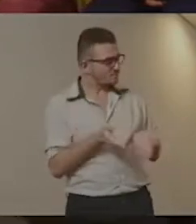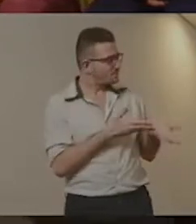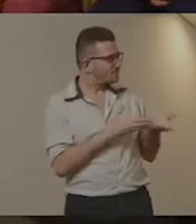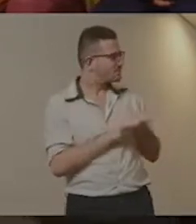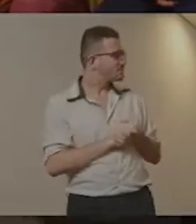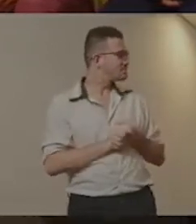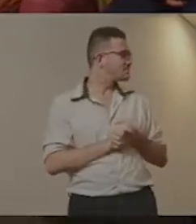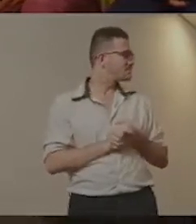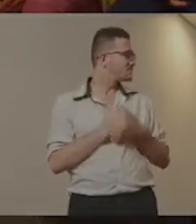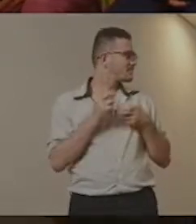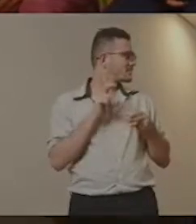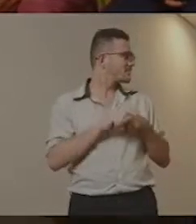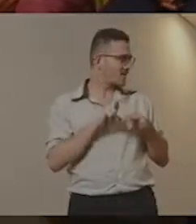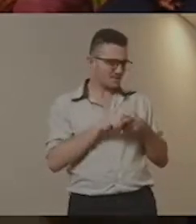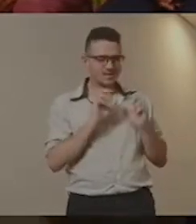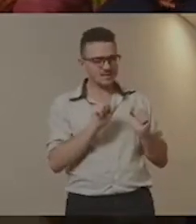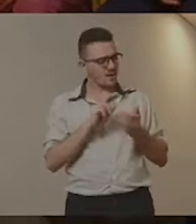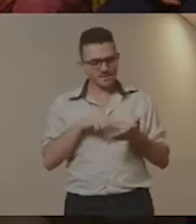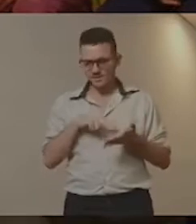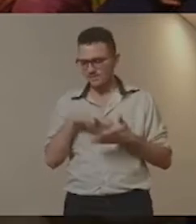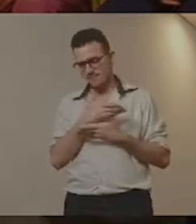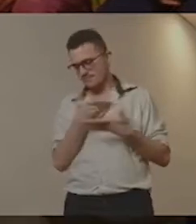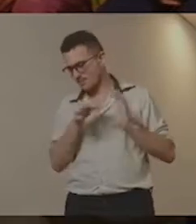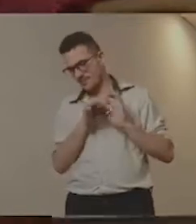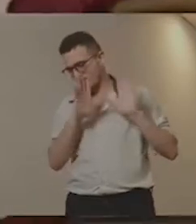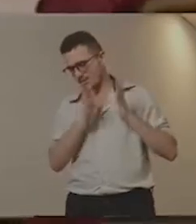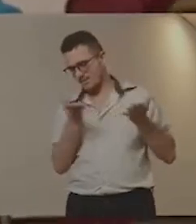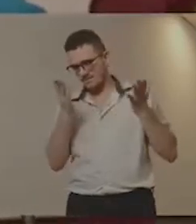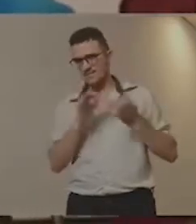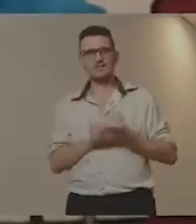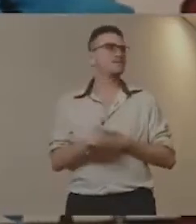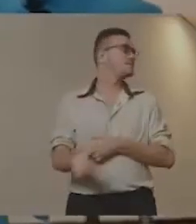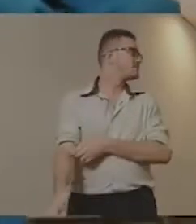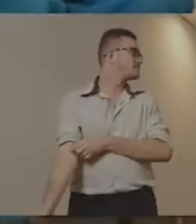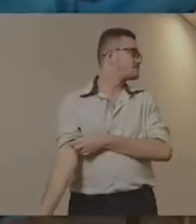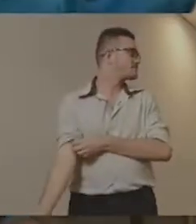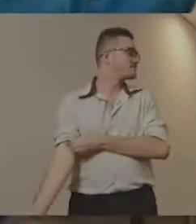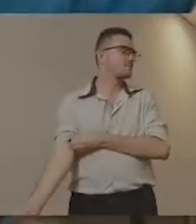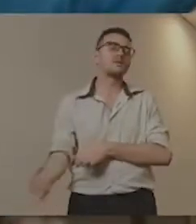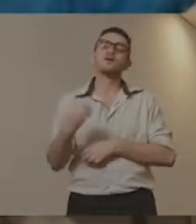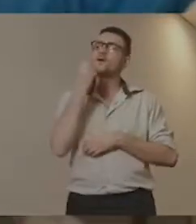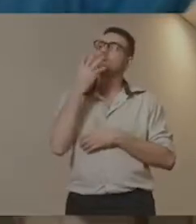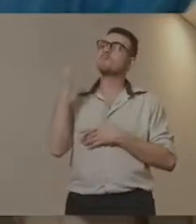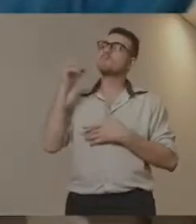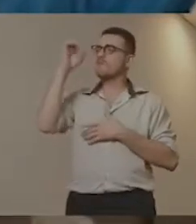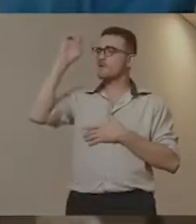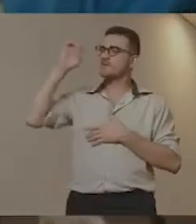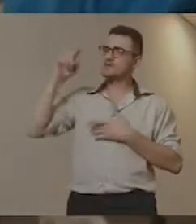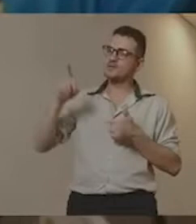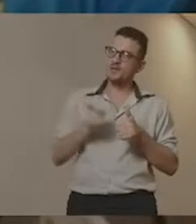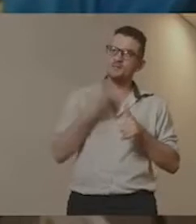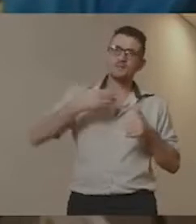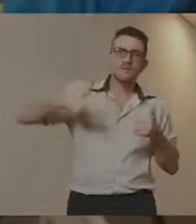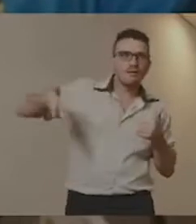Gente, muito bom dia, primeiramente, bom dia, né? E vamos começar a dizer de como foi essa pandemia para os alunos.